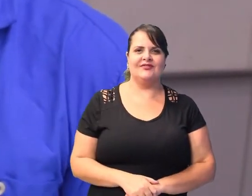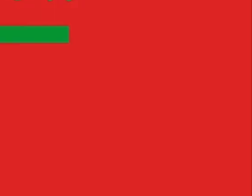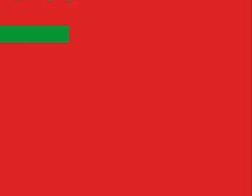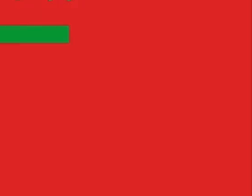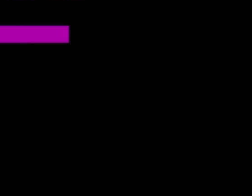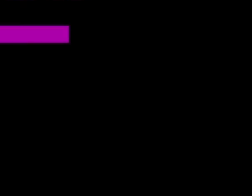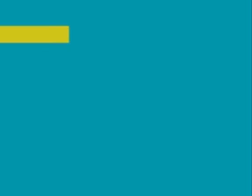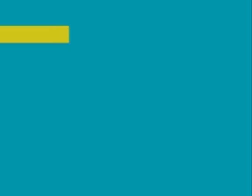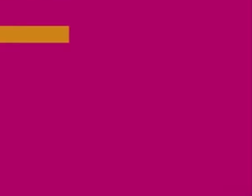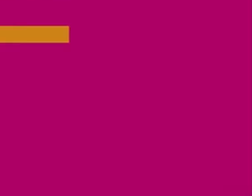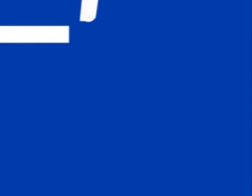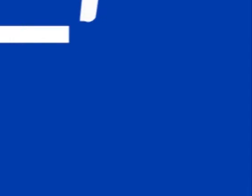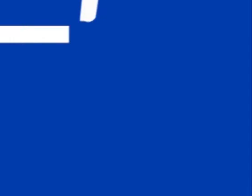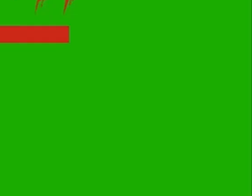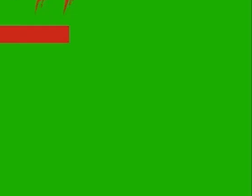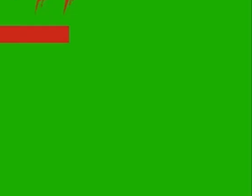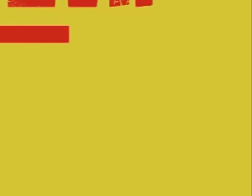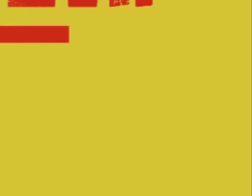tratar